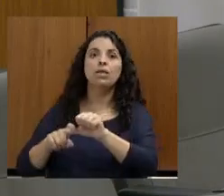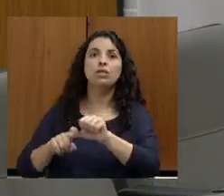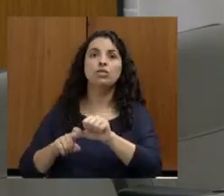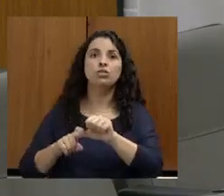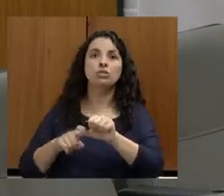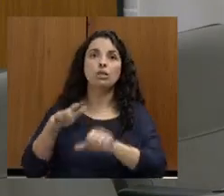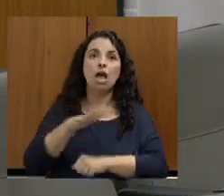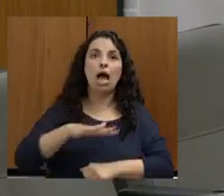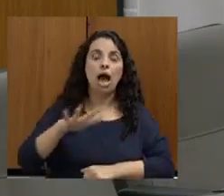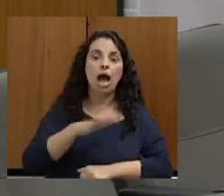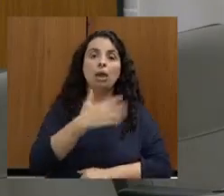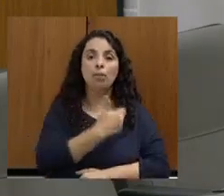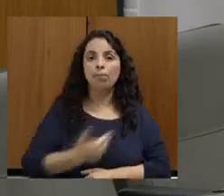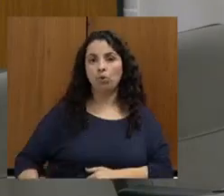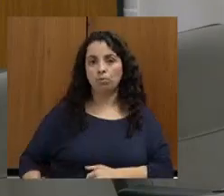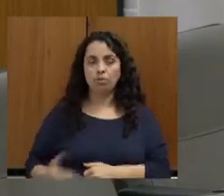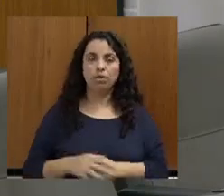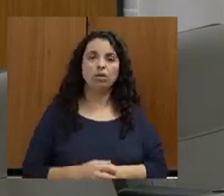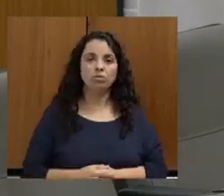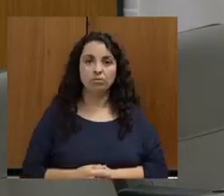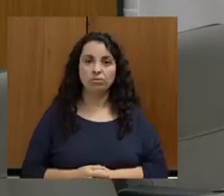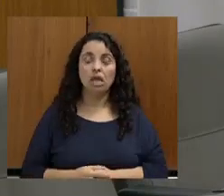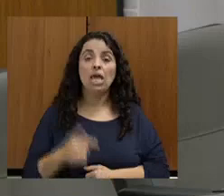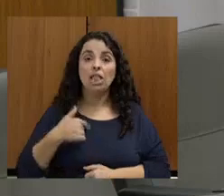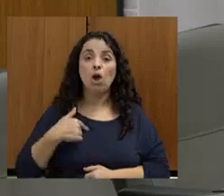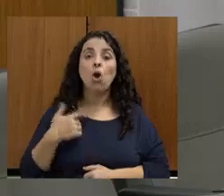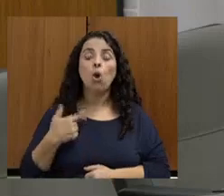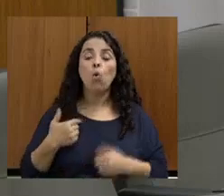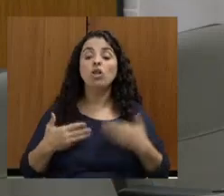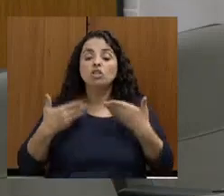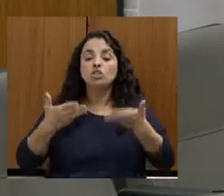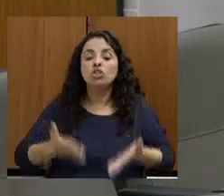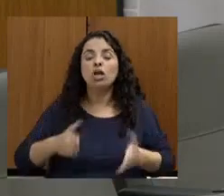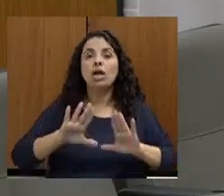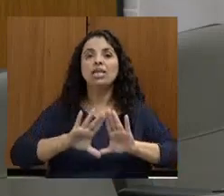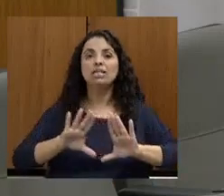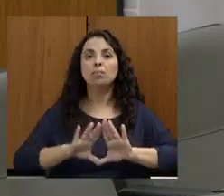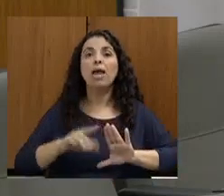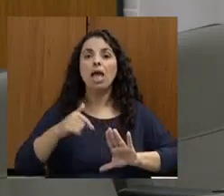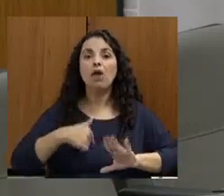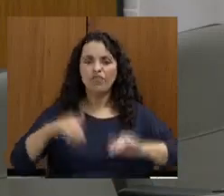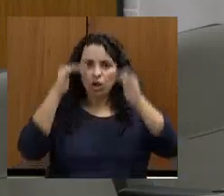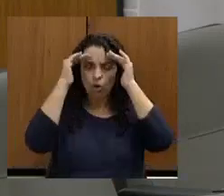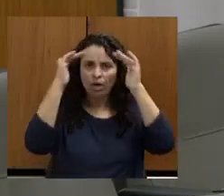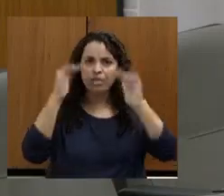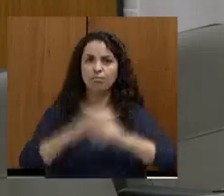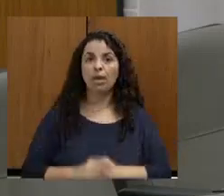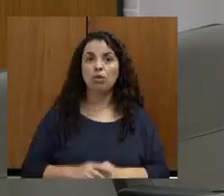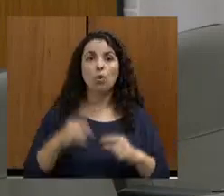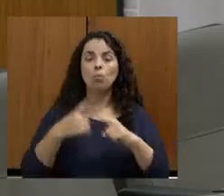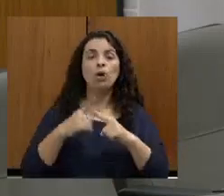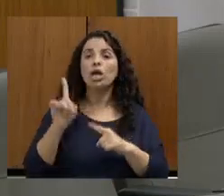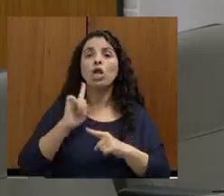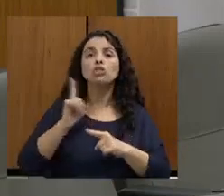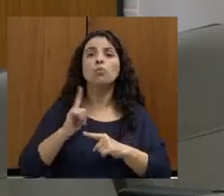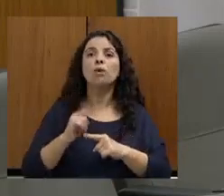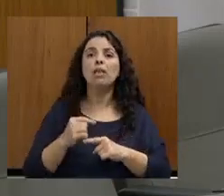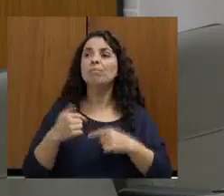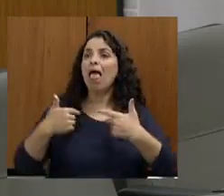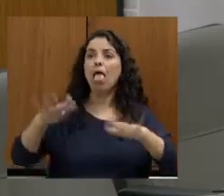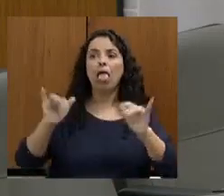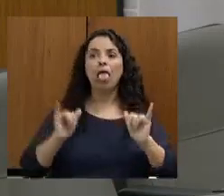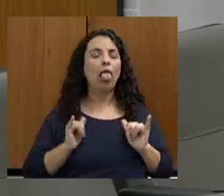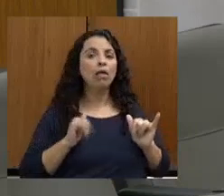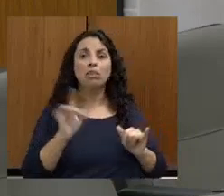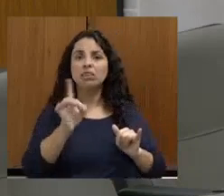respeito, porque se passamos, o que passamos e deixamos de passar, foi a partir do momento que vocês abriram as portas. Aí minha